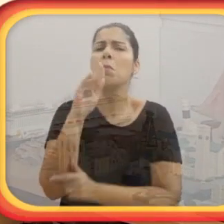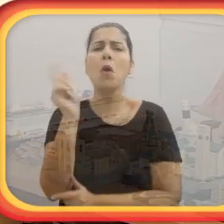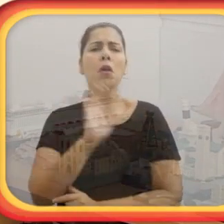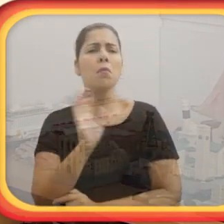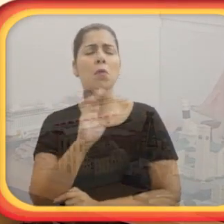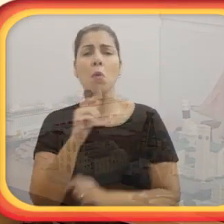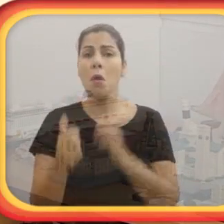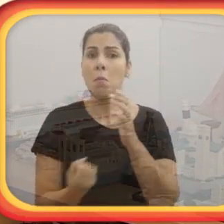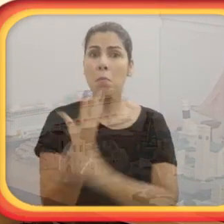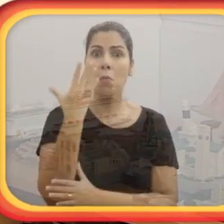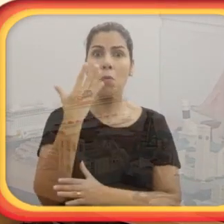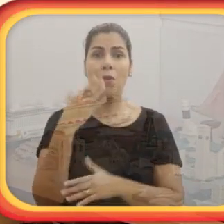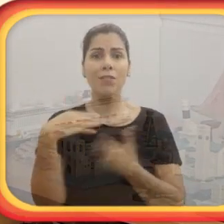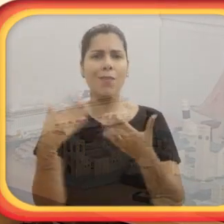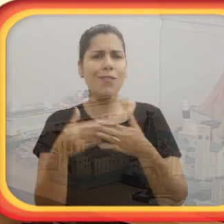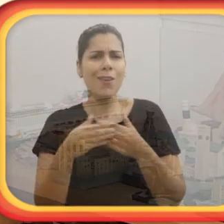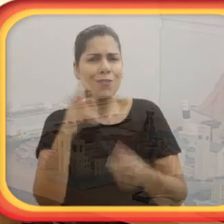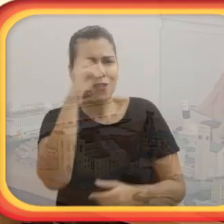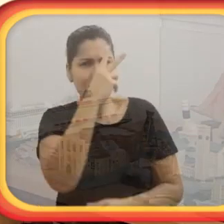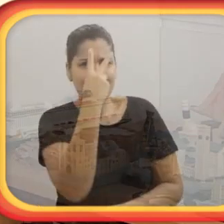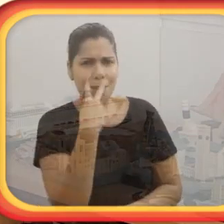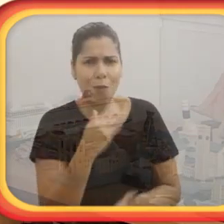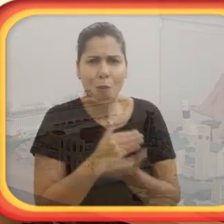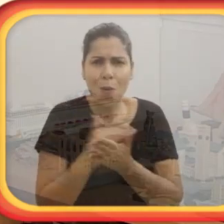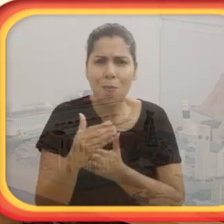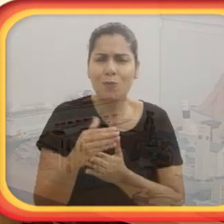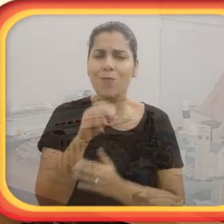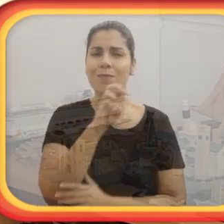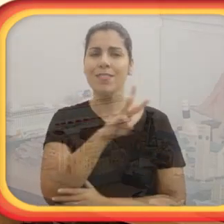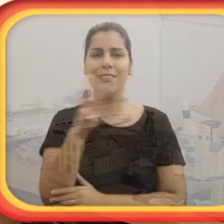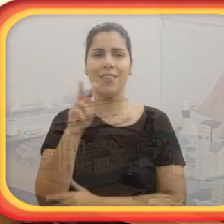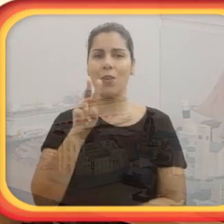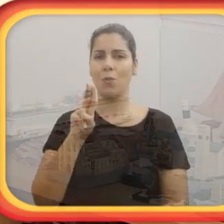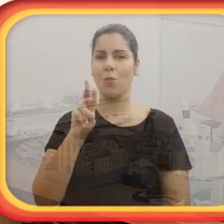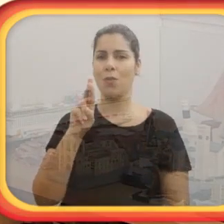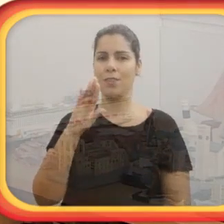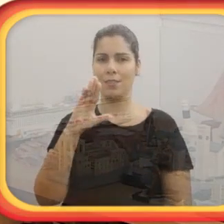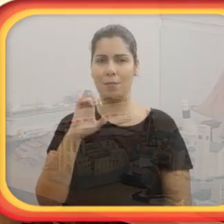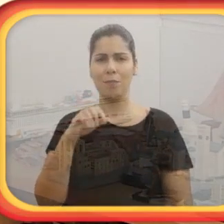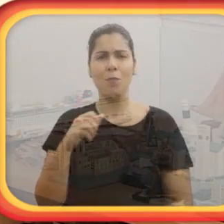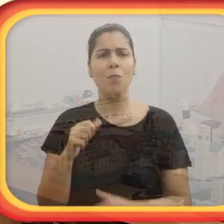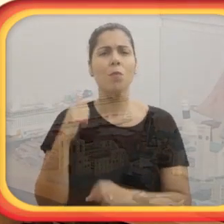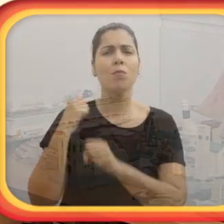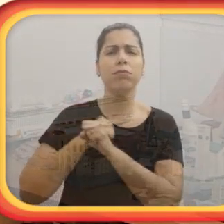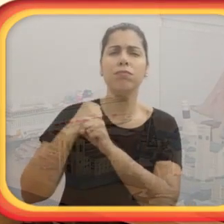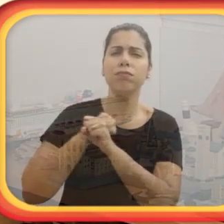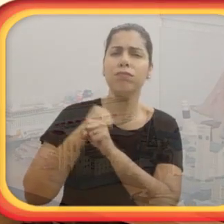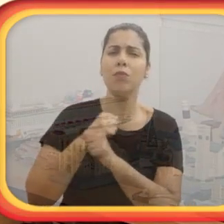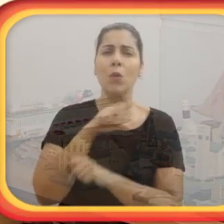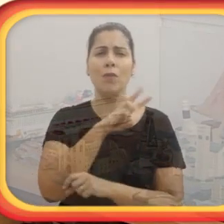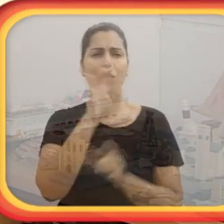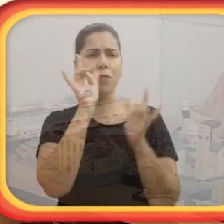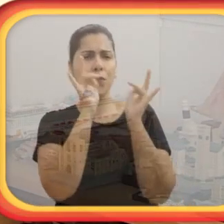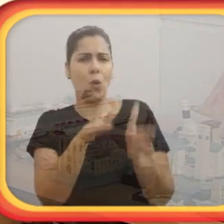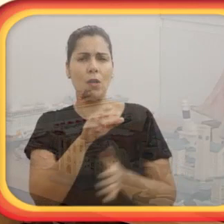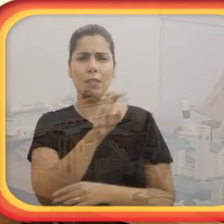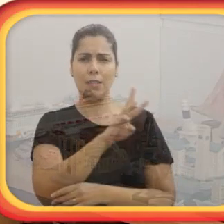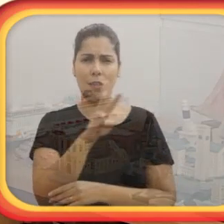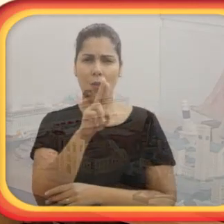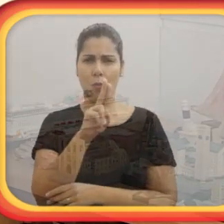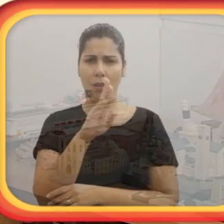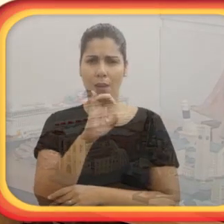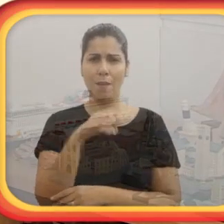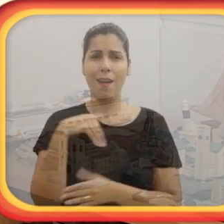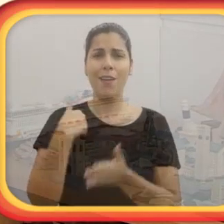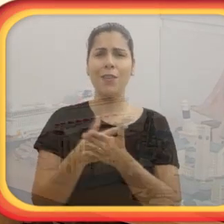surgindo meio sem querer, sem a pretensão de se tornar um blog ou algo maior, tanto que o Histórias de Cego começou no